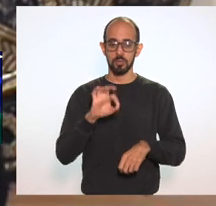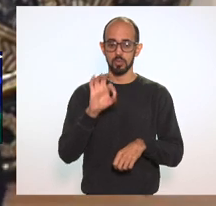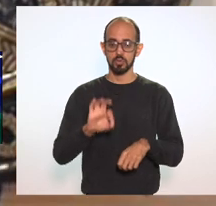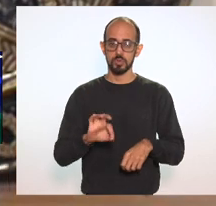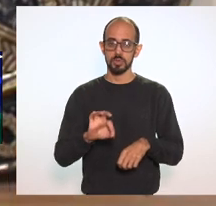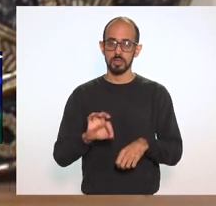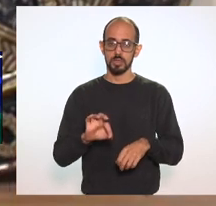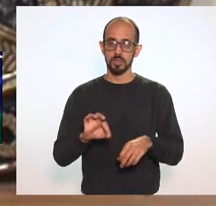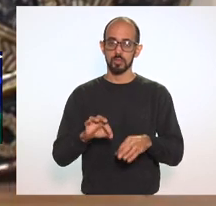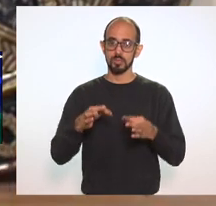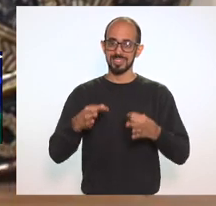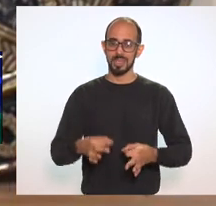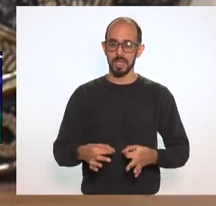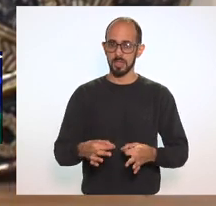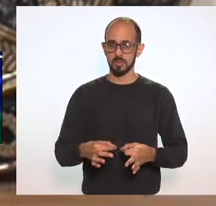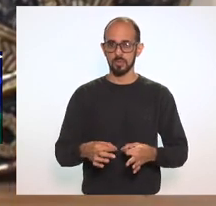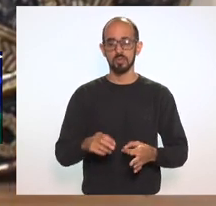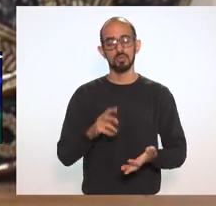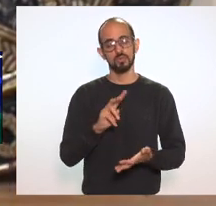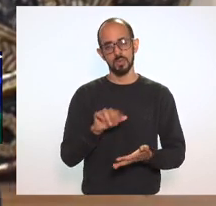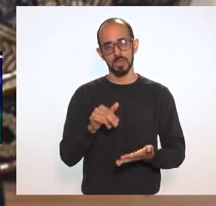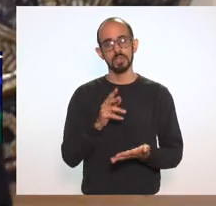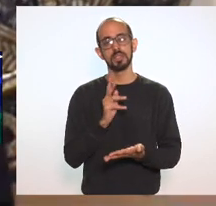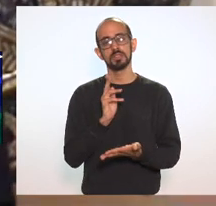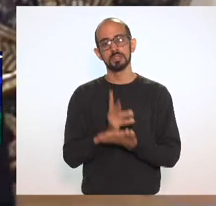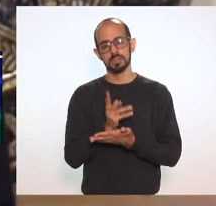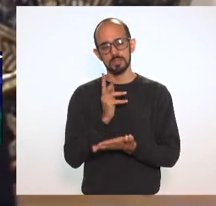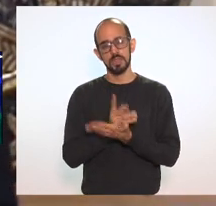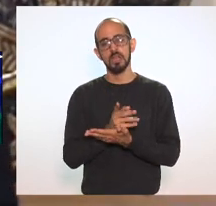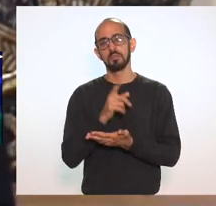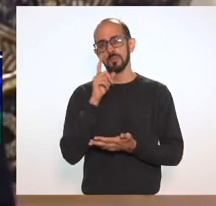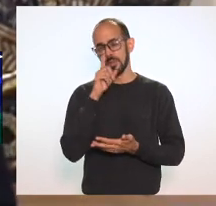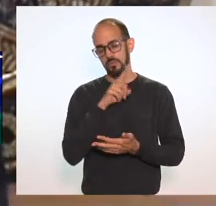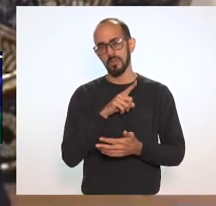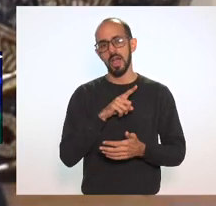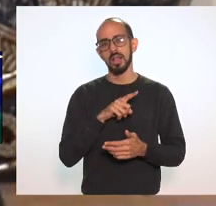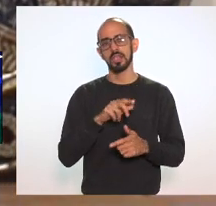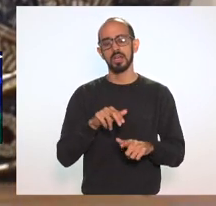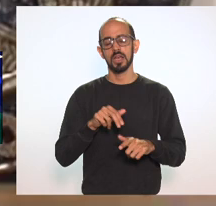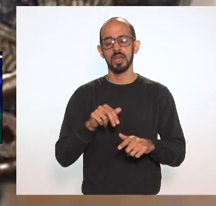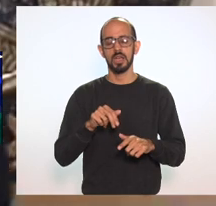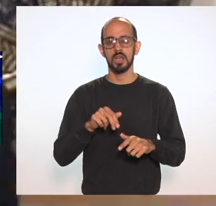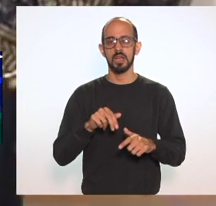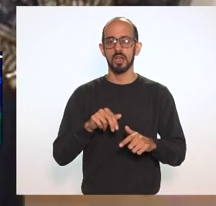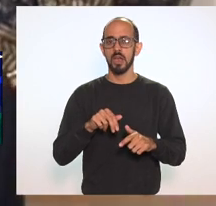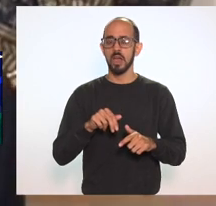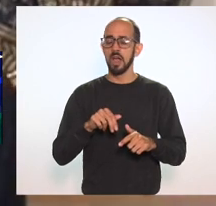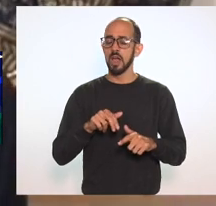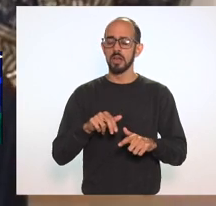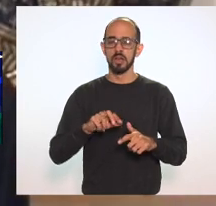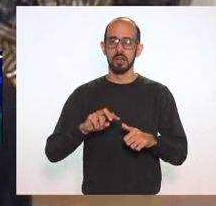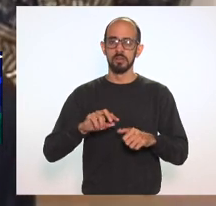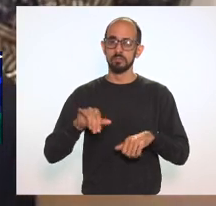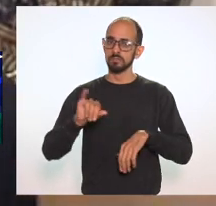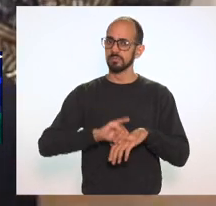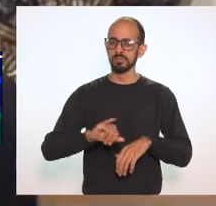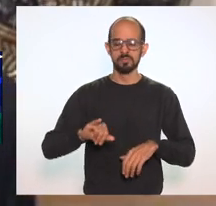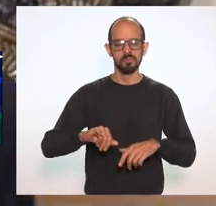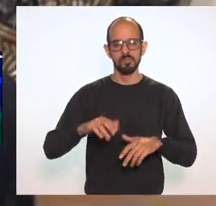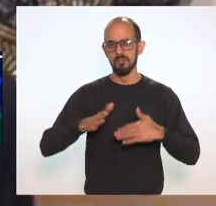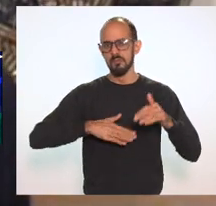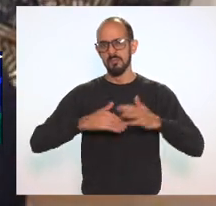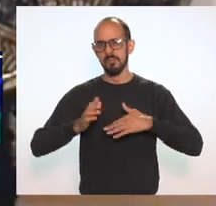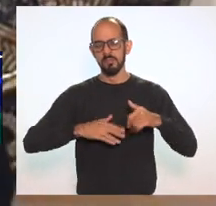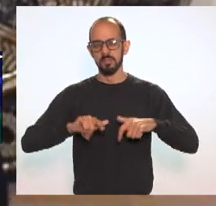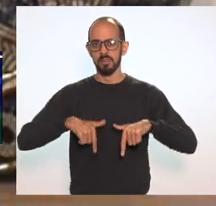vamos ter sempre um rebote vendo em direção a qualquer ação que se torna